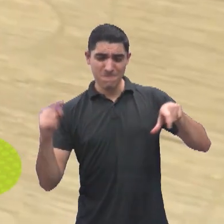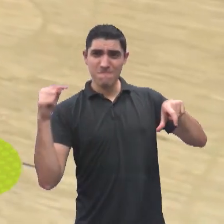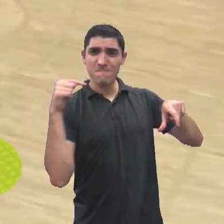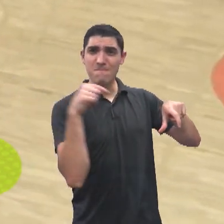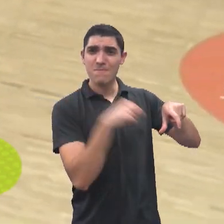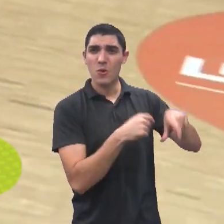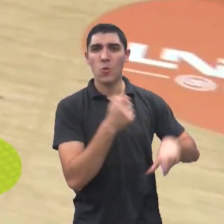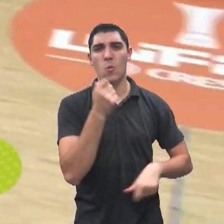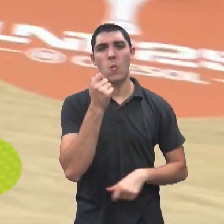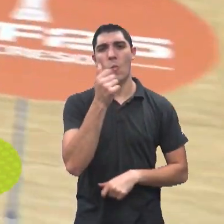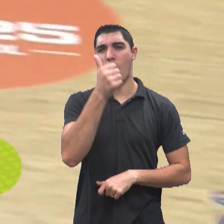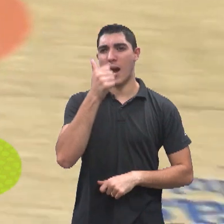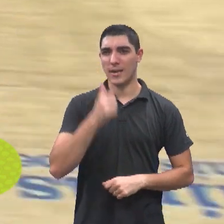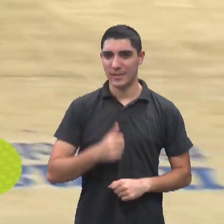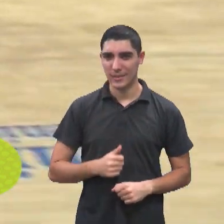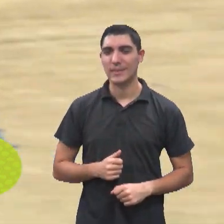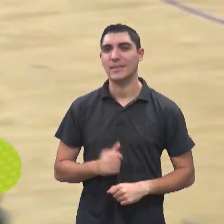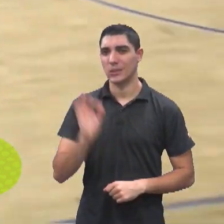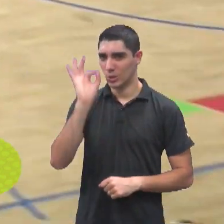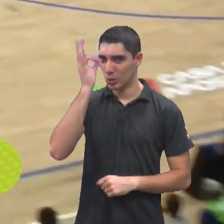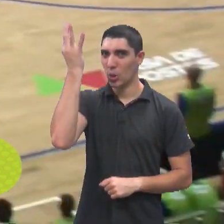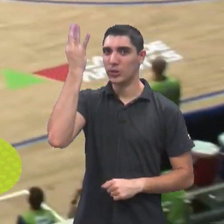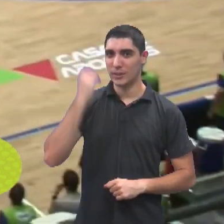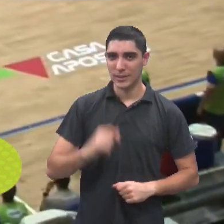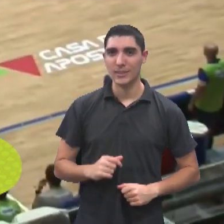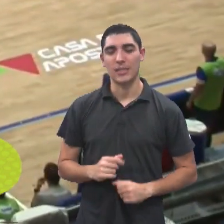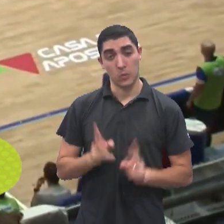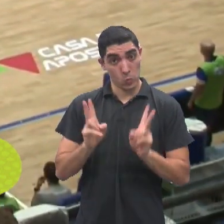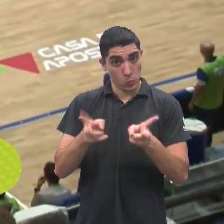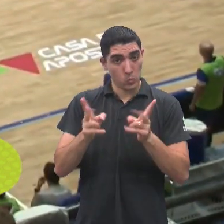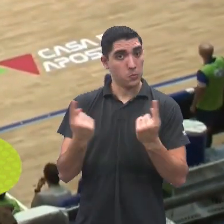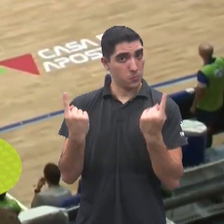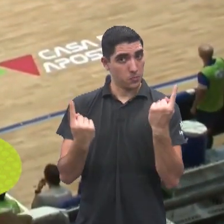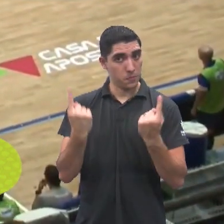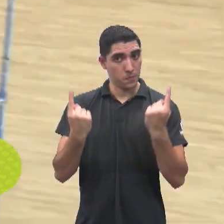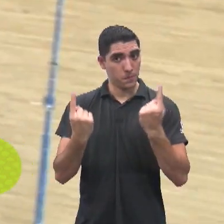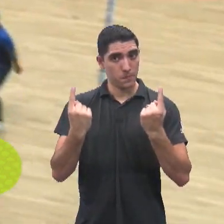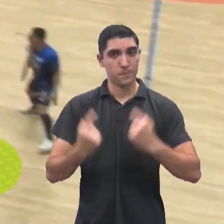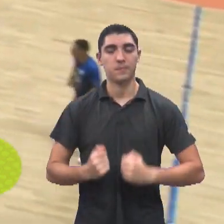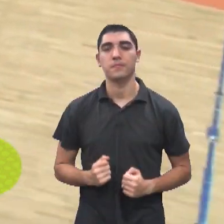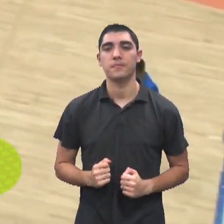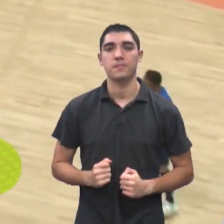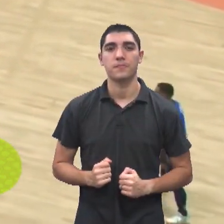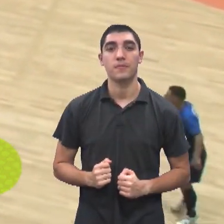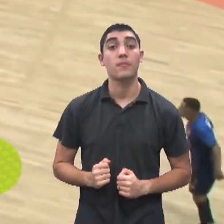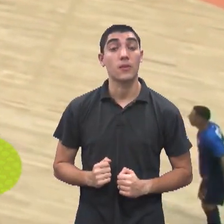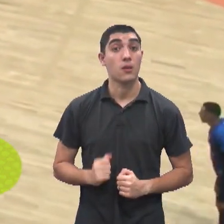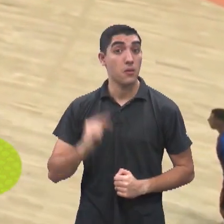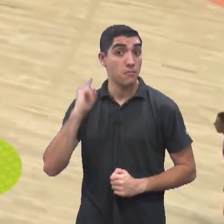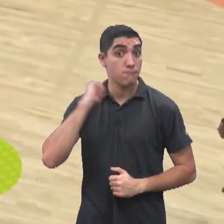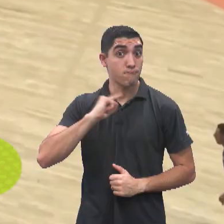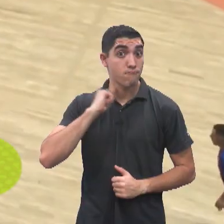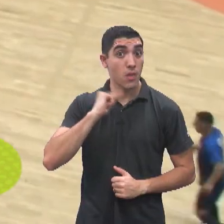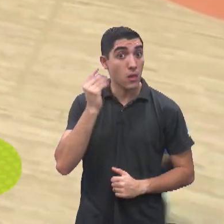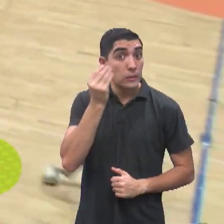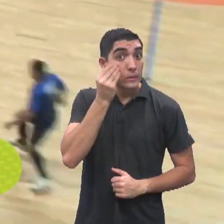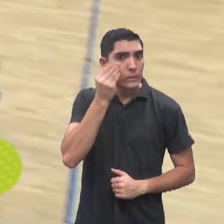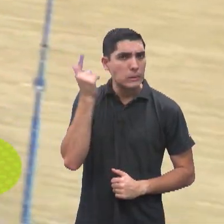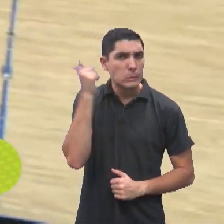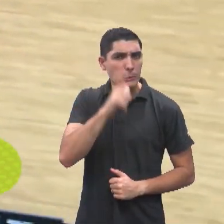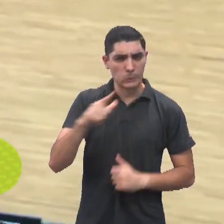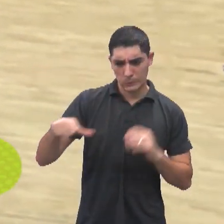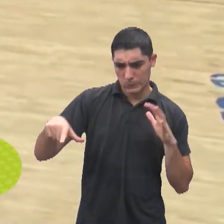do Minas, a bola saiu à direita do gol. Continua 1-1. O Minas chegou nesse tirambaço